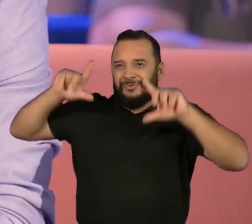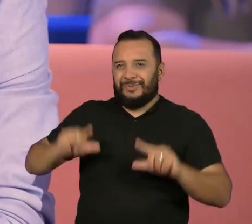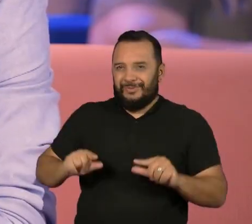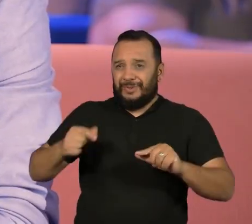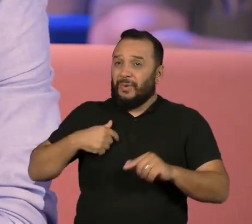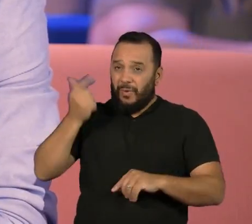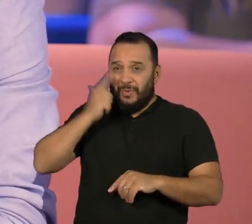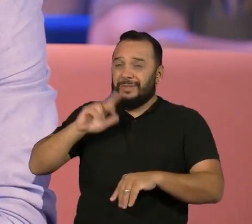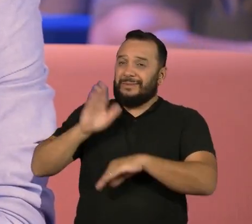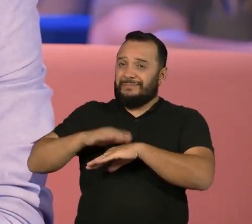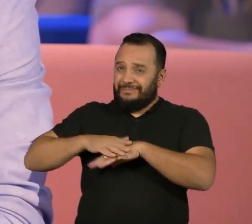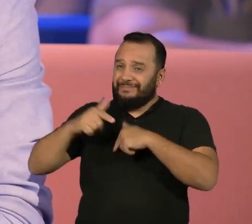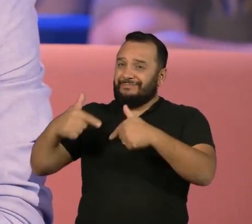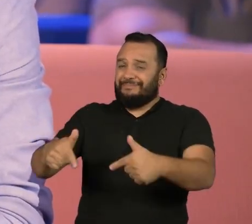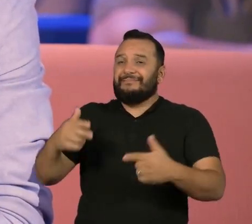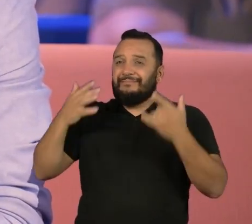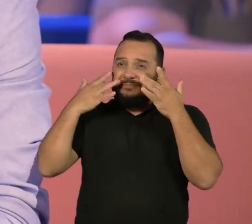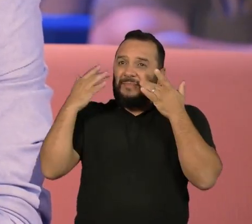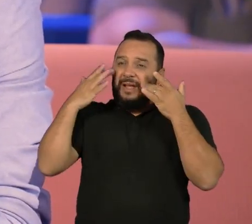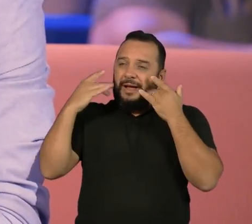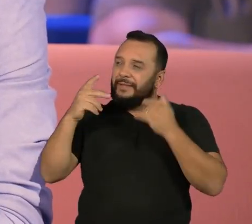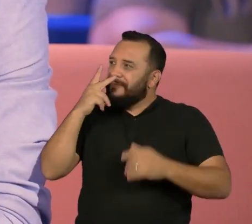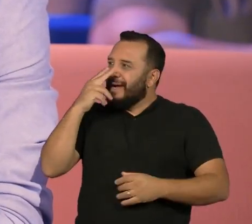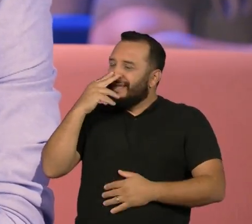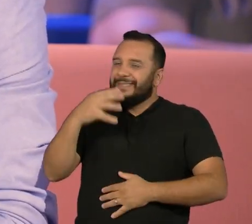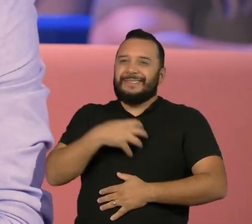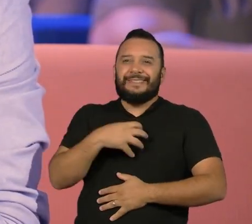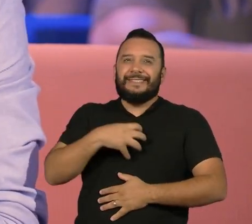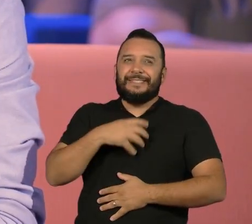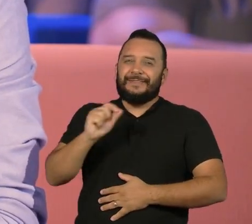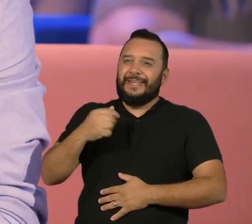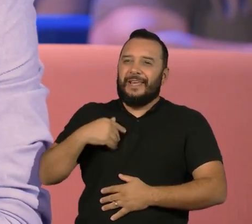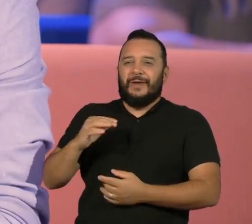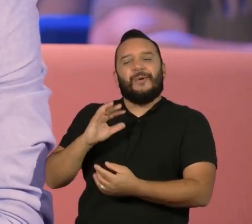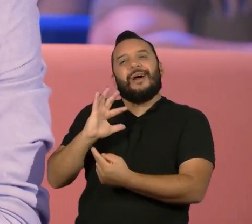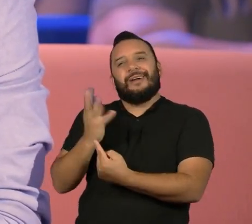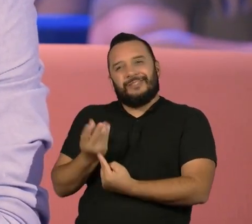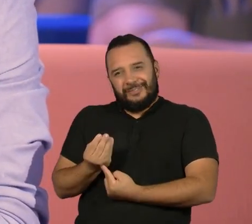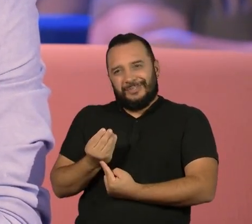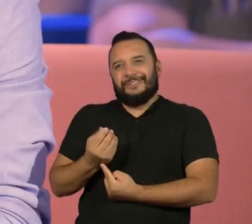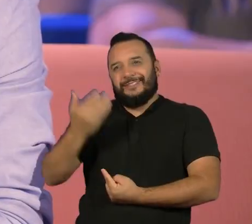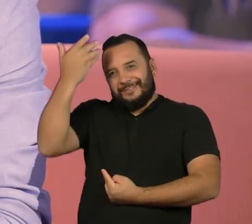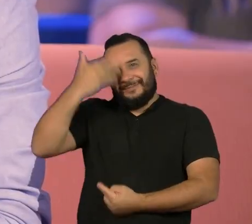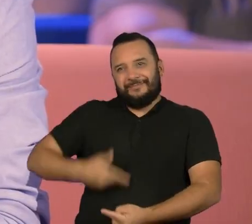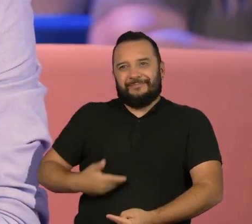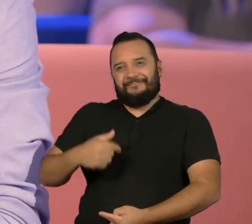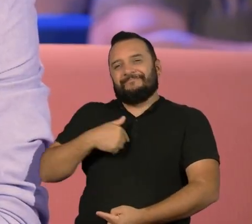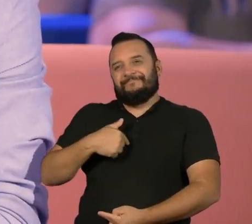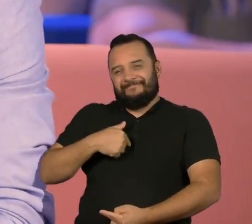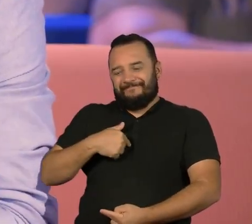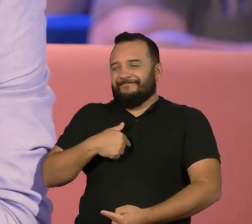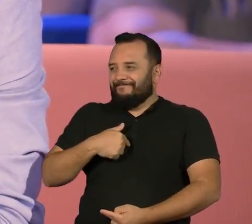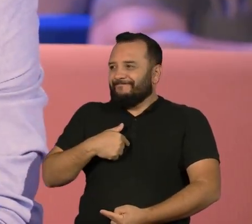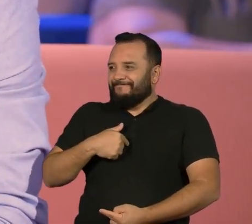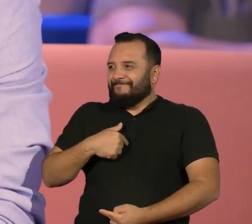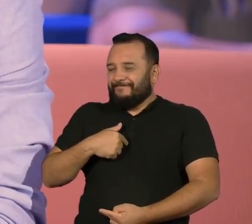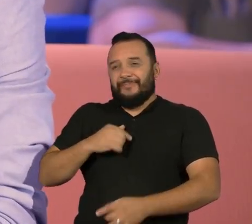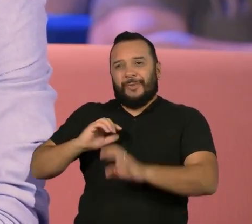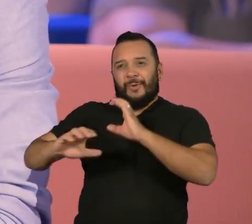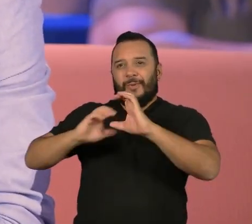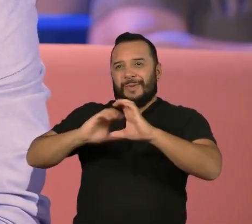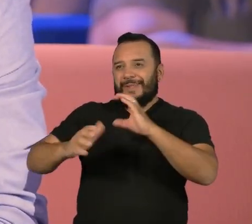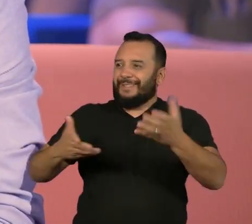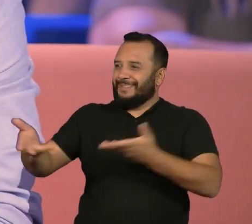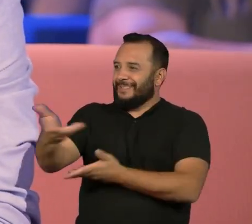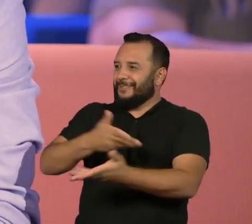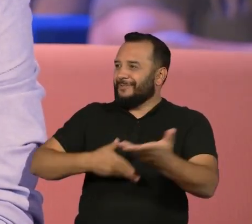a peça de uma maneira que me faz querer ser artista e ter esse lugar de comunicação,